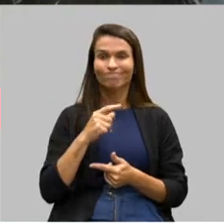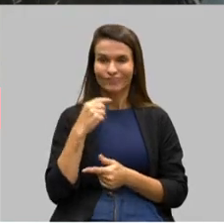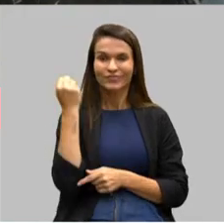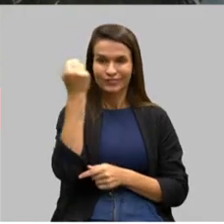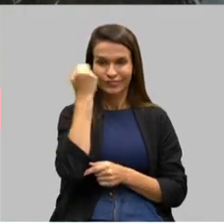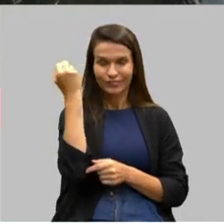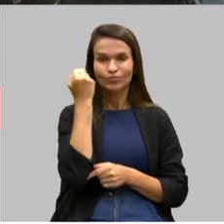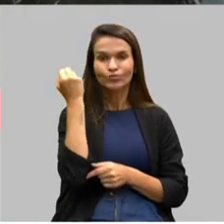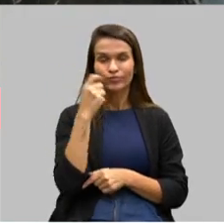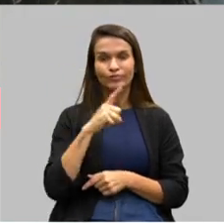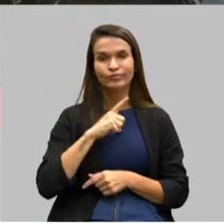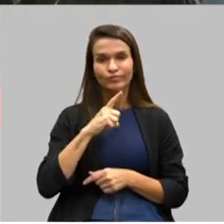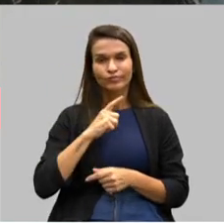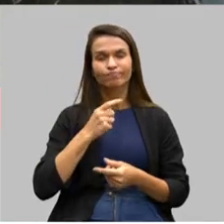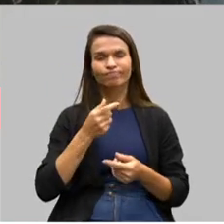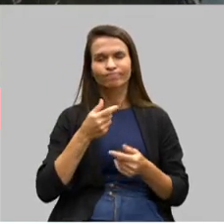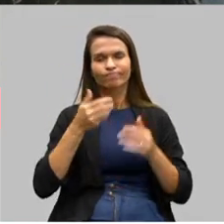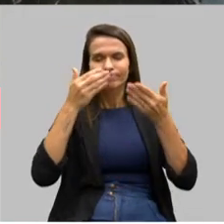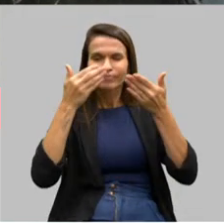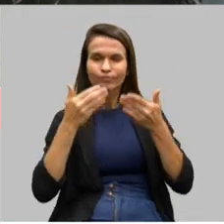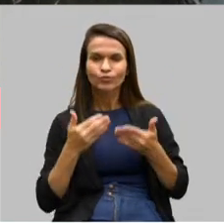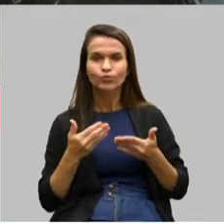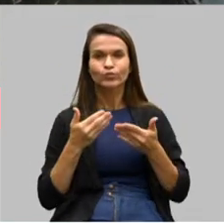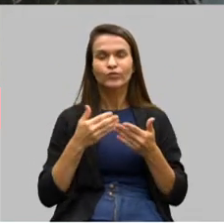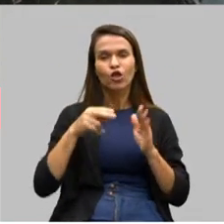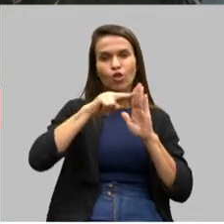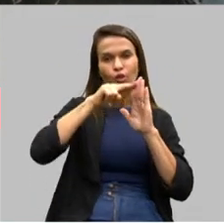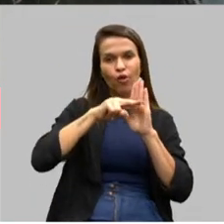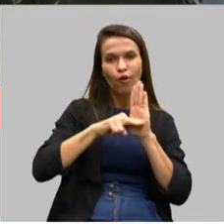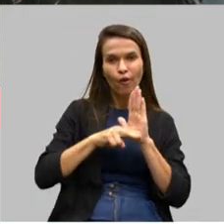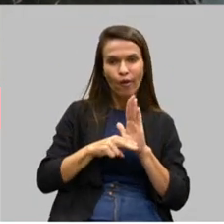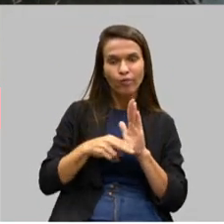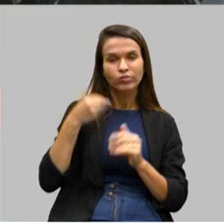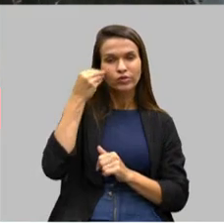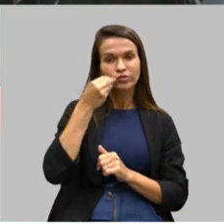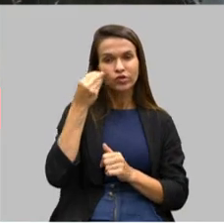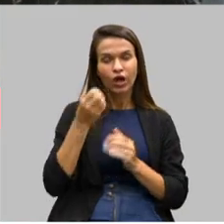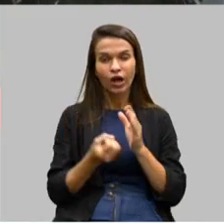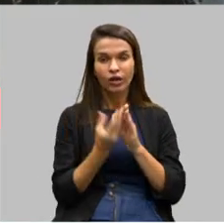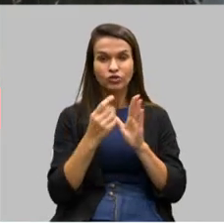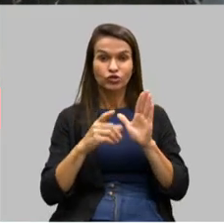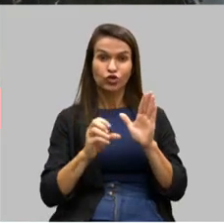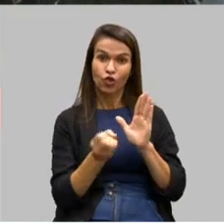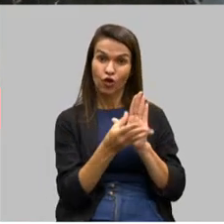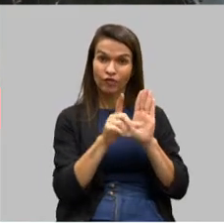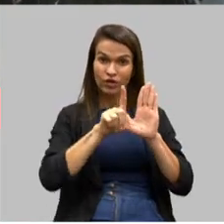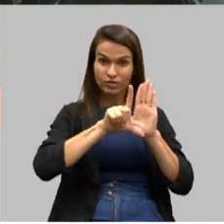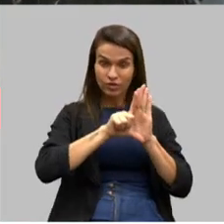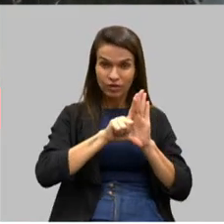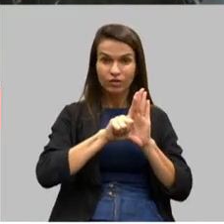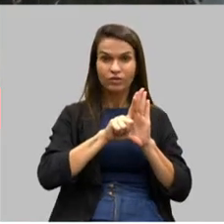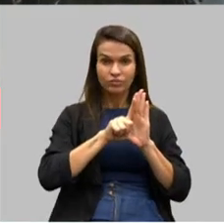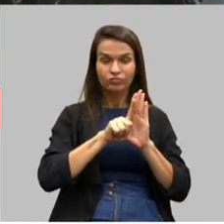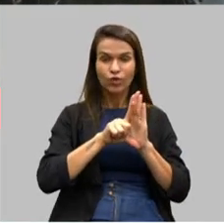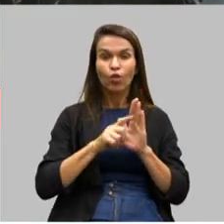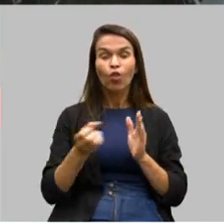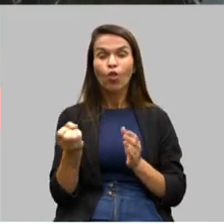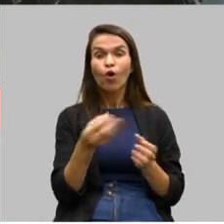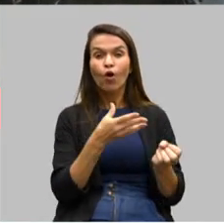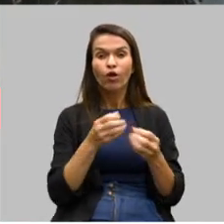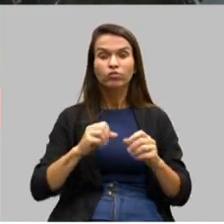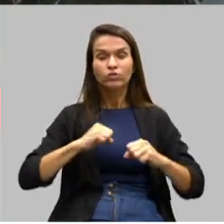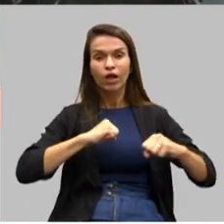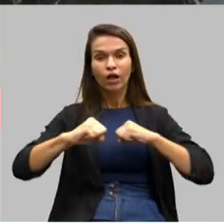atuação abrangerá a revisão de normas vigentes e a elaboração de novas leis, e sempre a promoção de novos debates com os